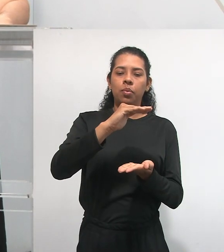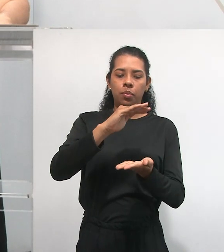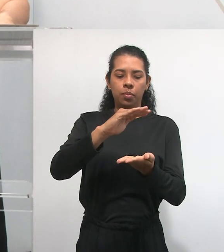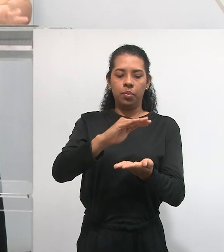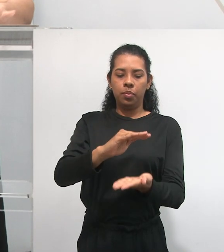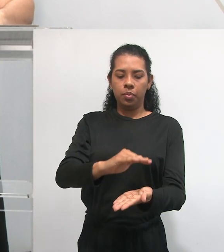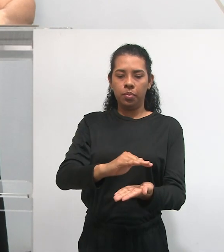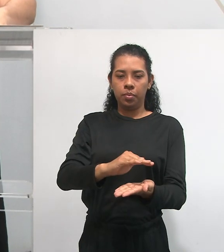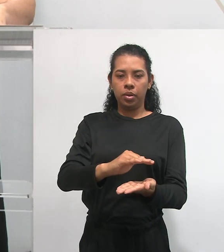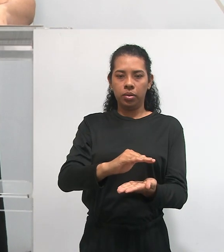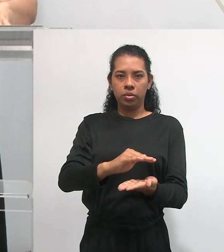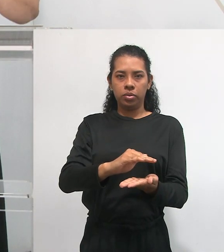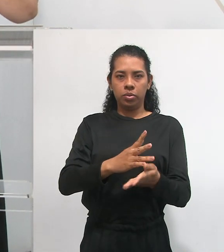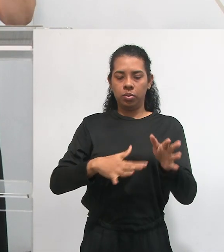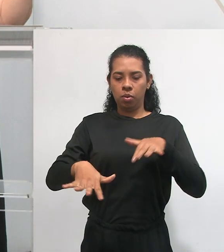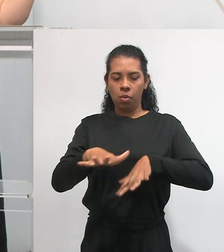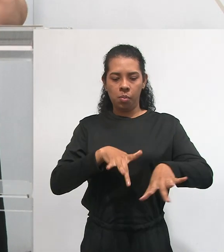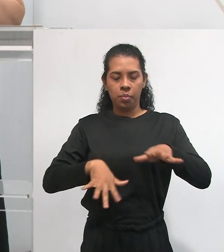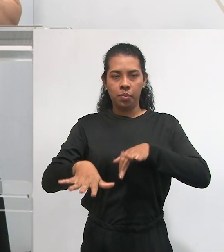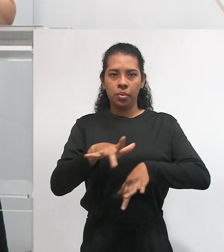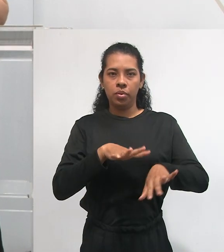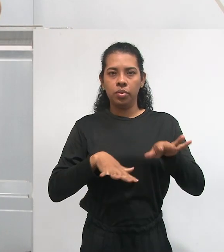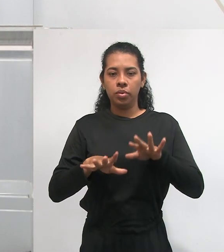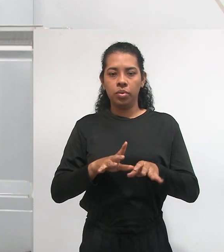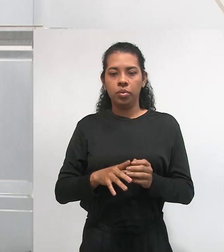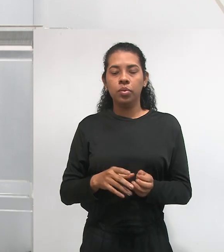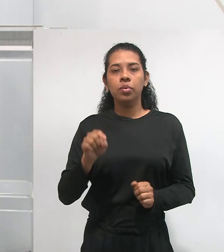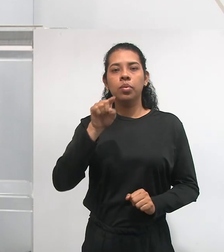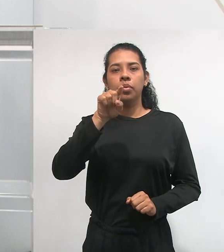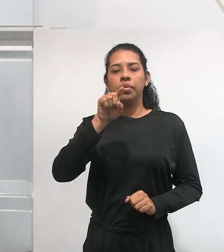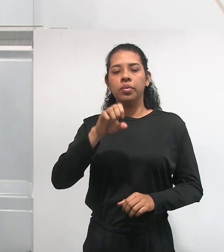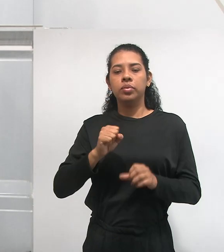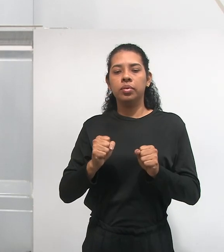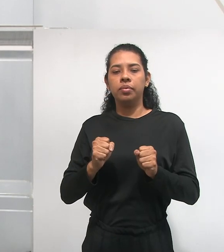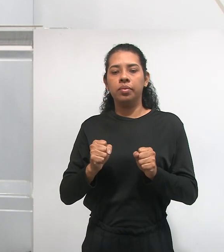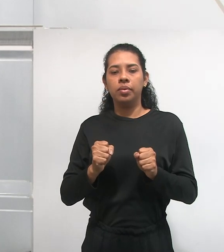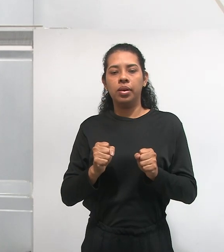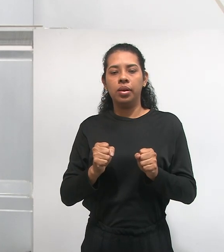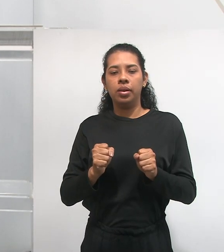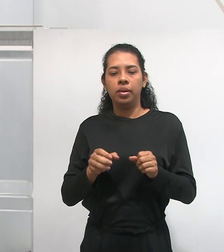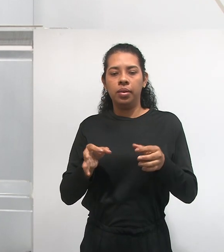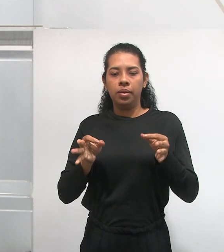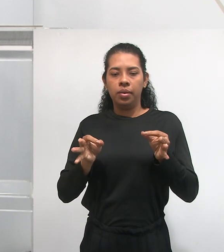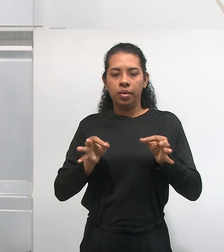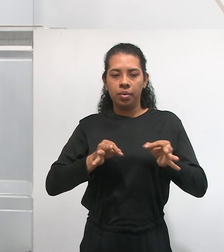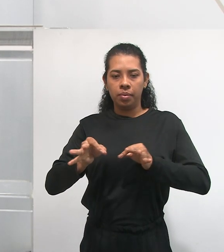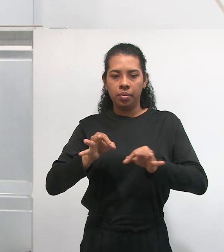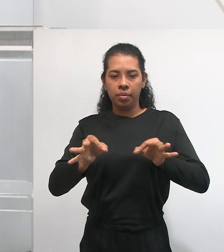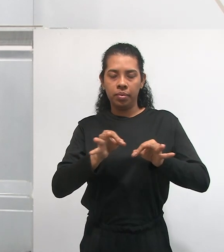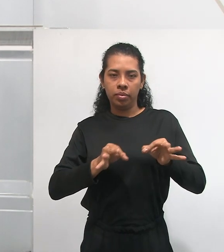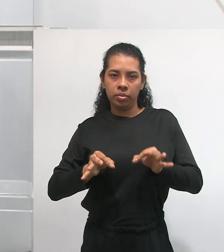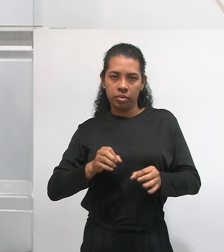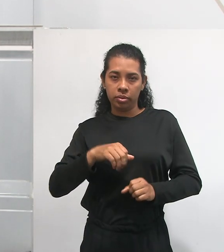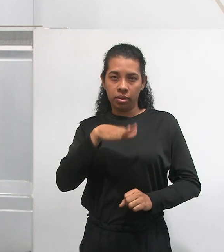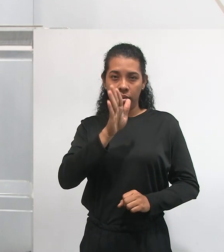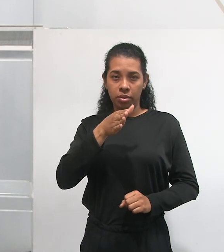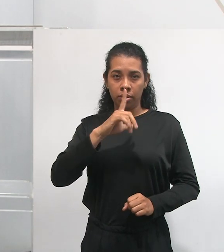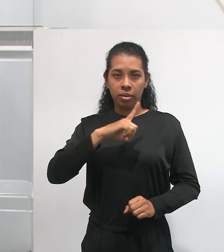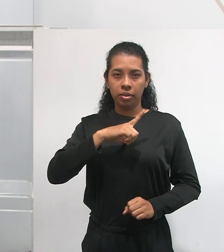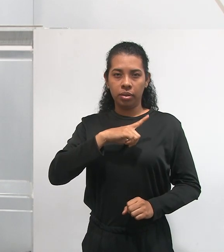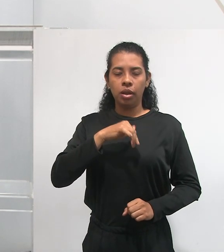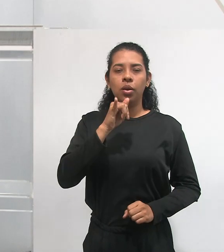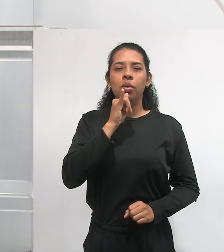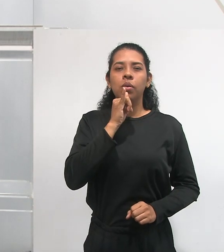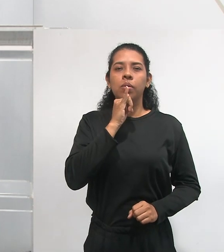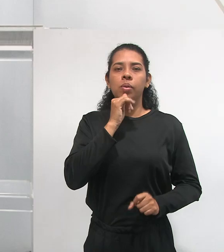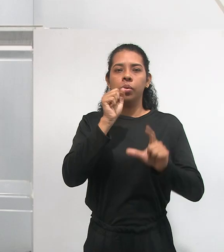sobre a mesa de forma aleatória e você vai botar num tabuleiro. Você vai ter um tabuleiro também que está aí